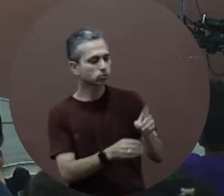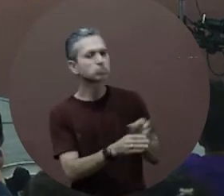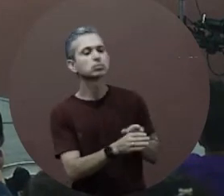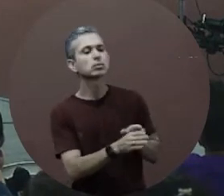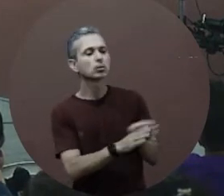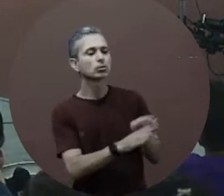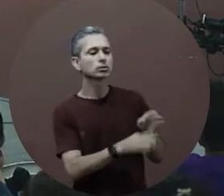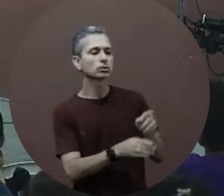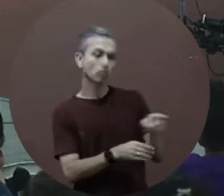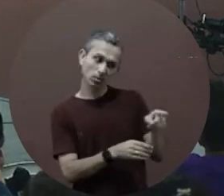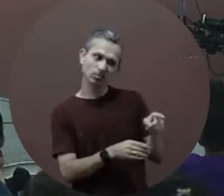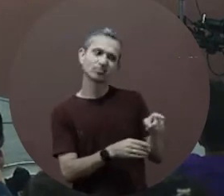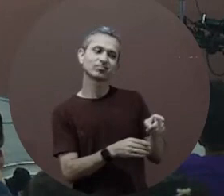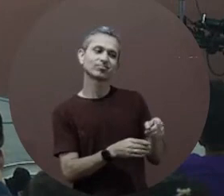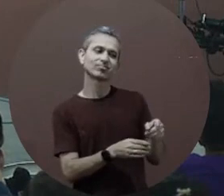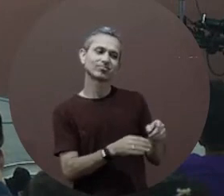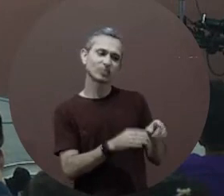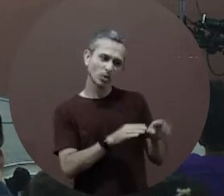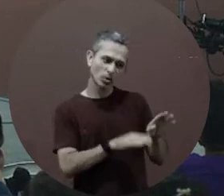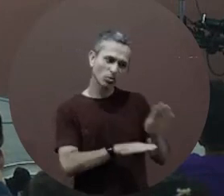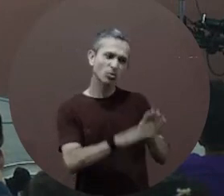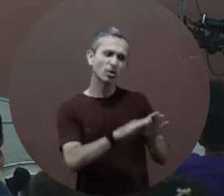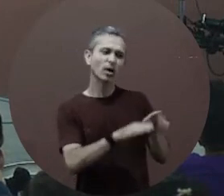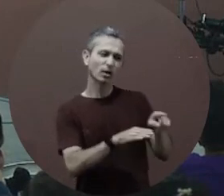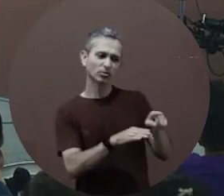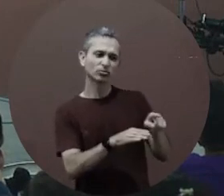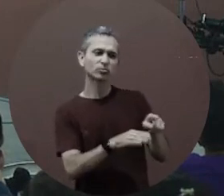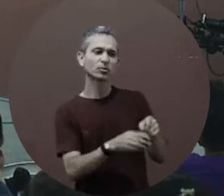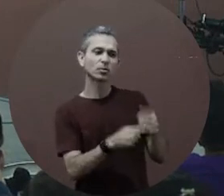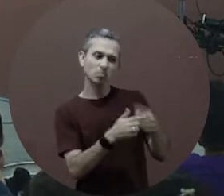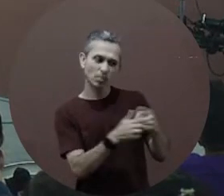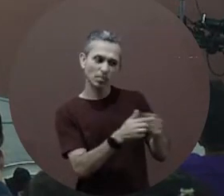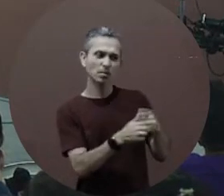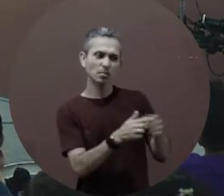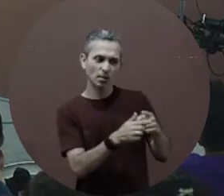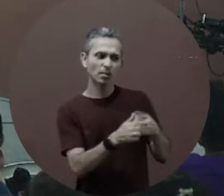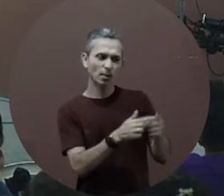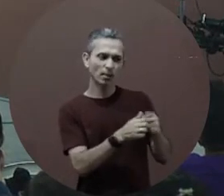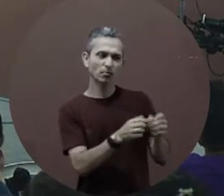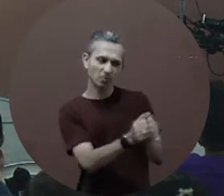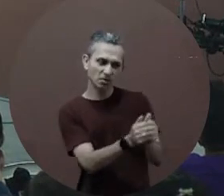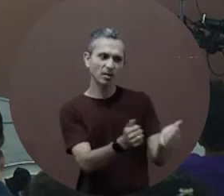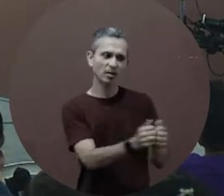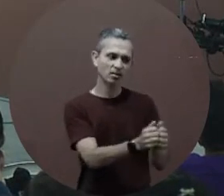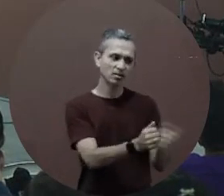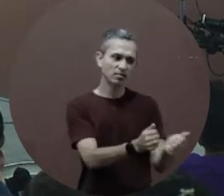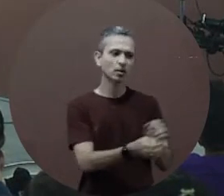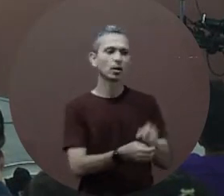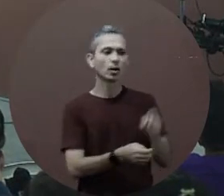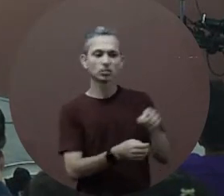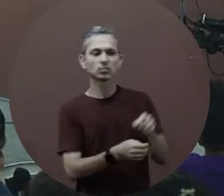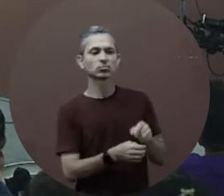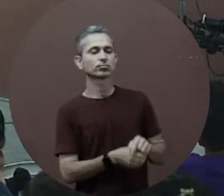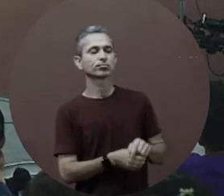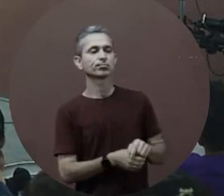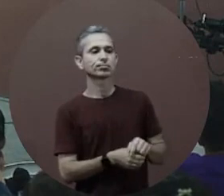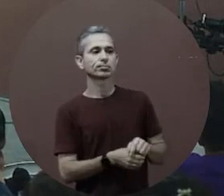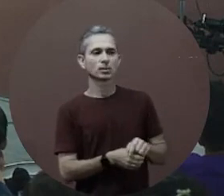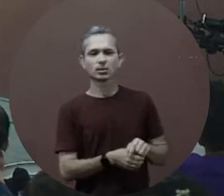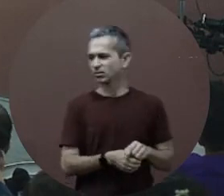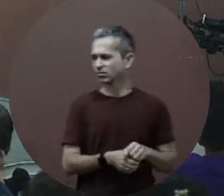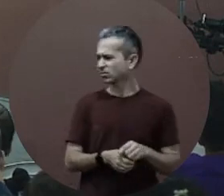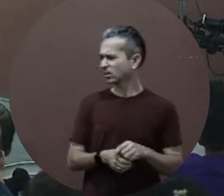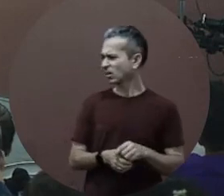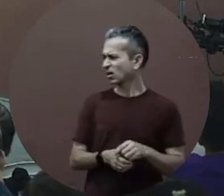quero nem saber. Tu vai cair num buraco. Não quero nem saber. Tu vai cair num buraco. Aí o cara cai. Se rela todinho, quebra os 2 braços, as